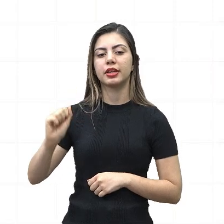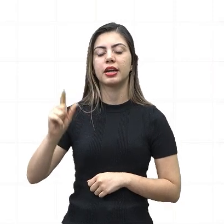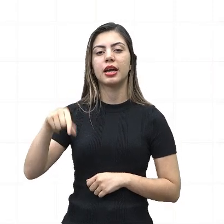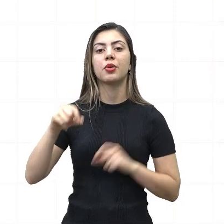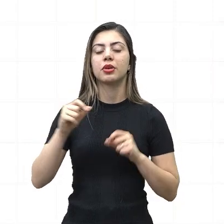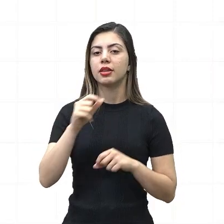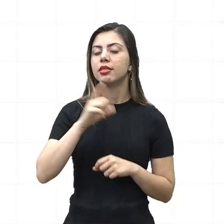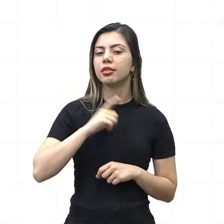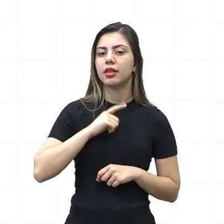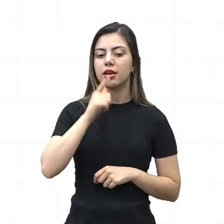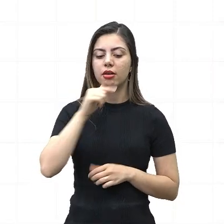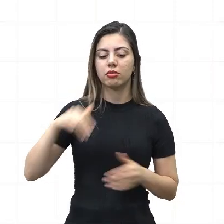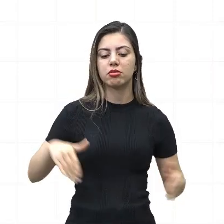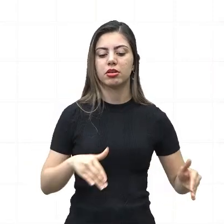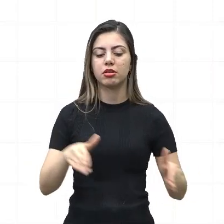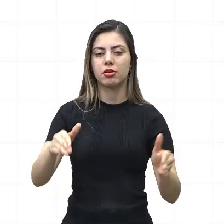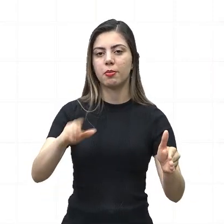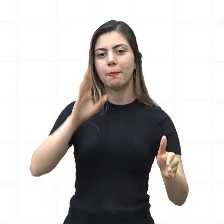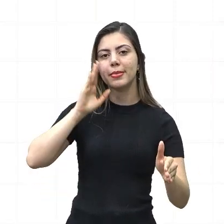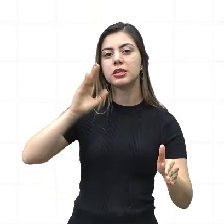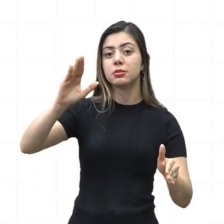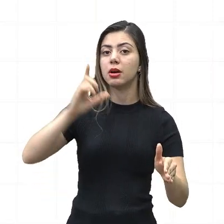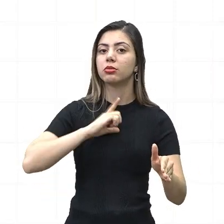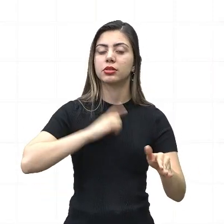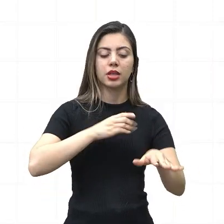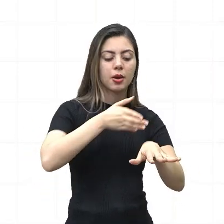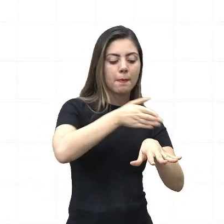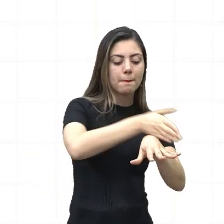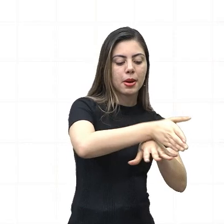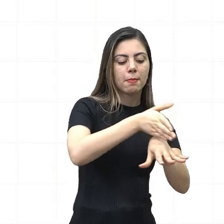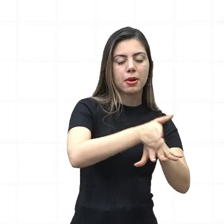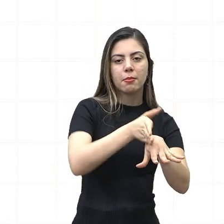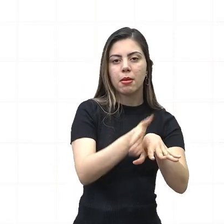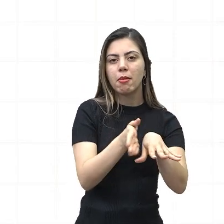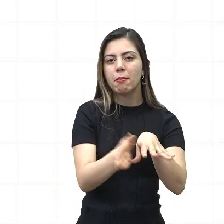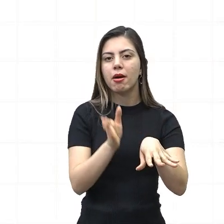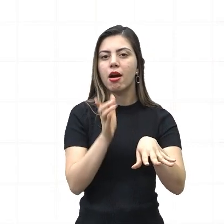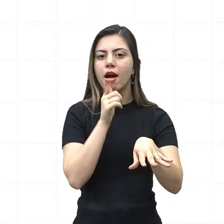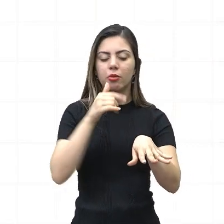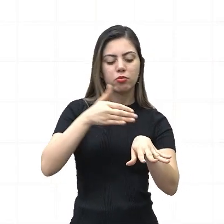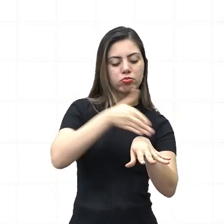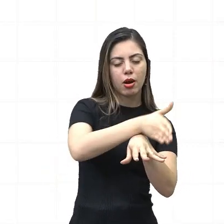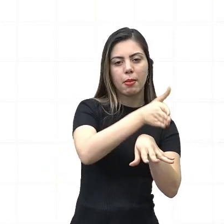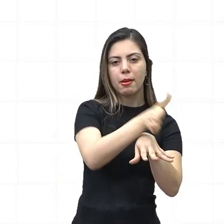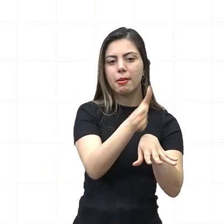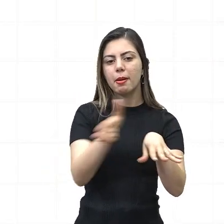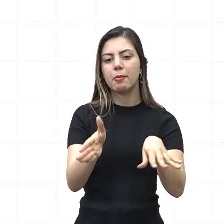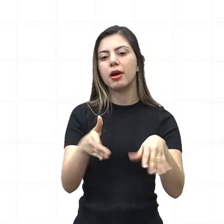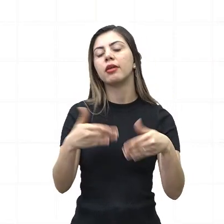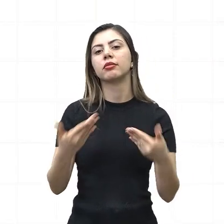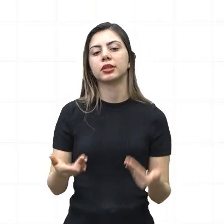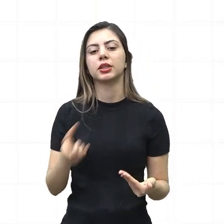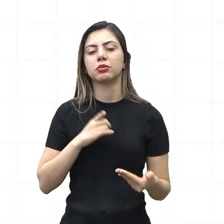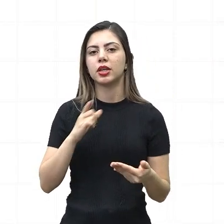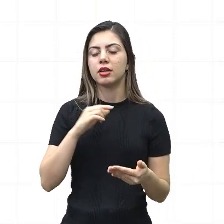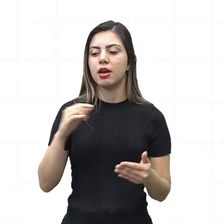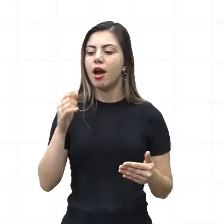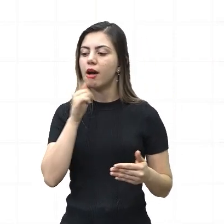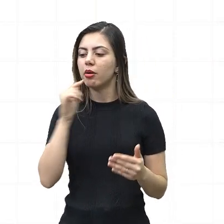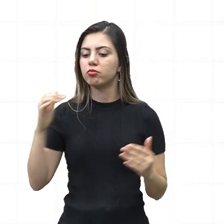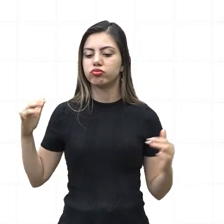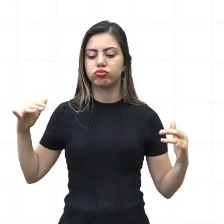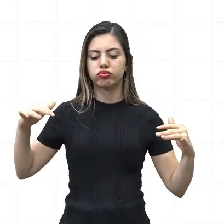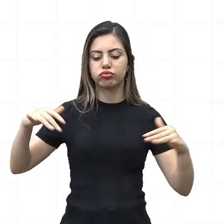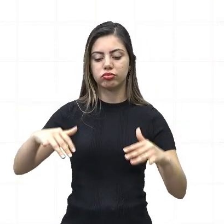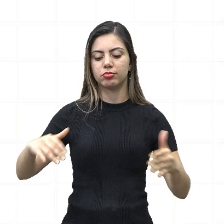desse rio que correm em direção para esse rio principal, que eles vão desaguar na sua foz, né, sempre